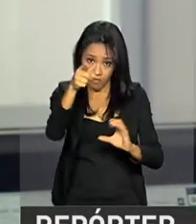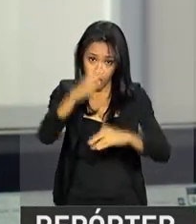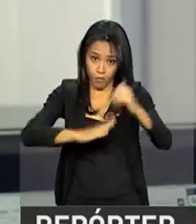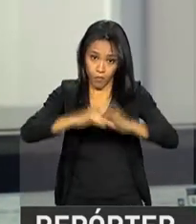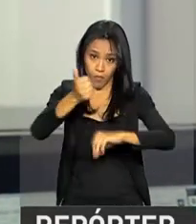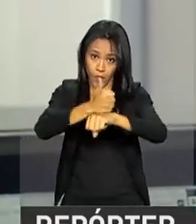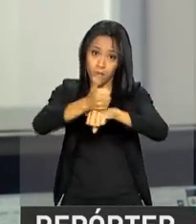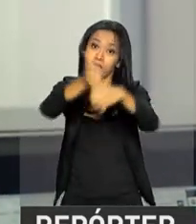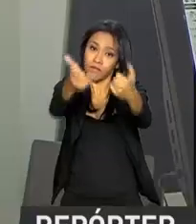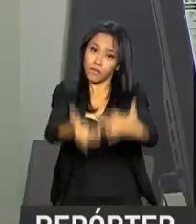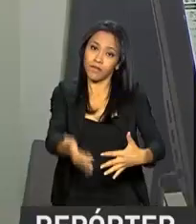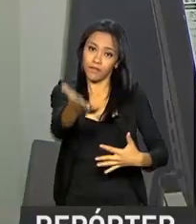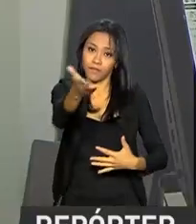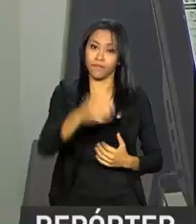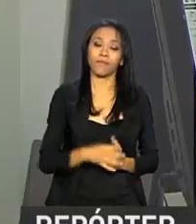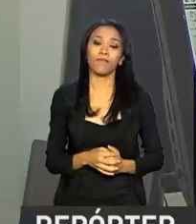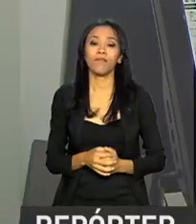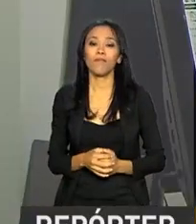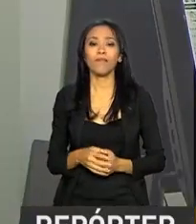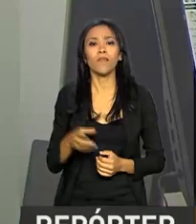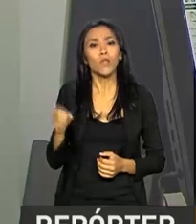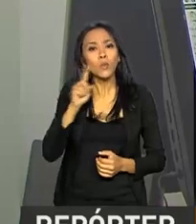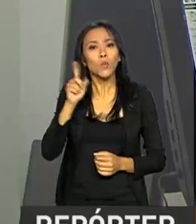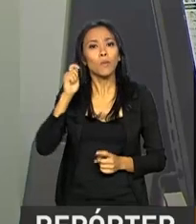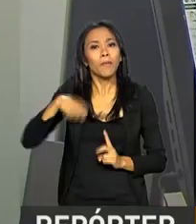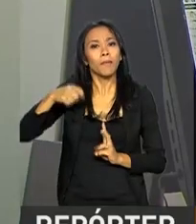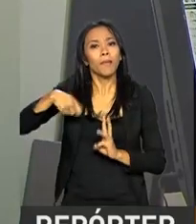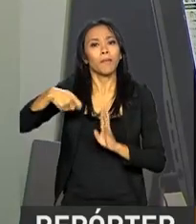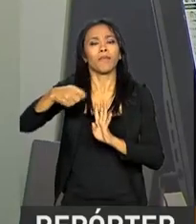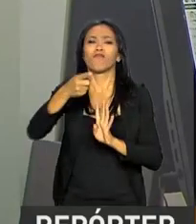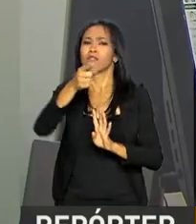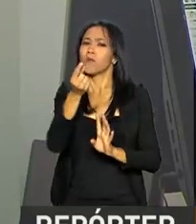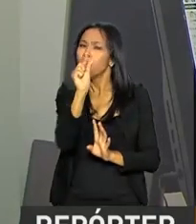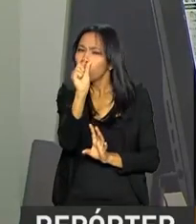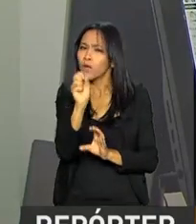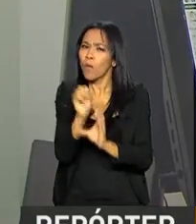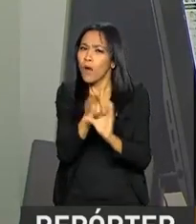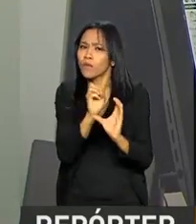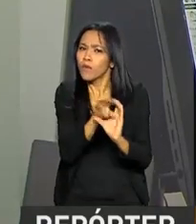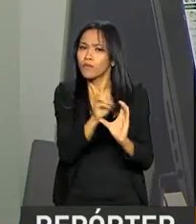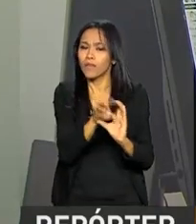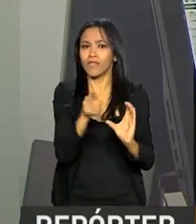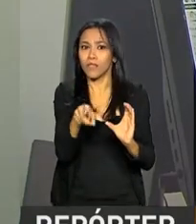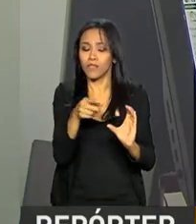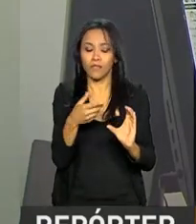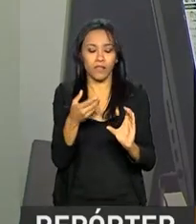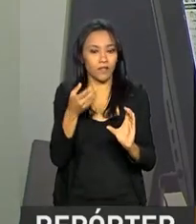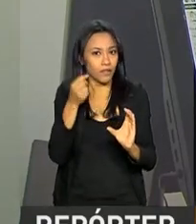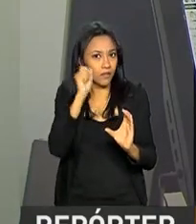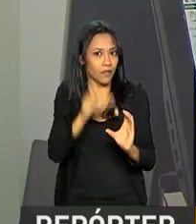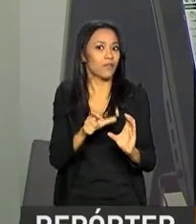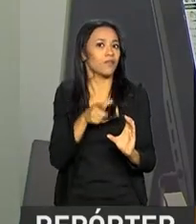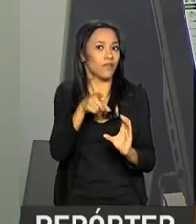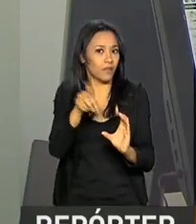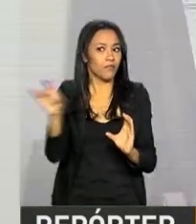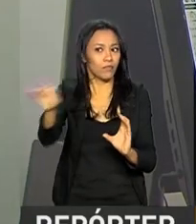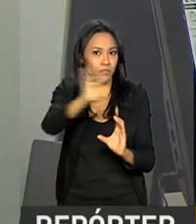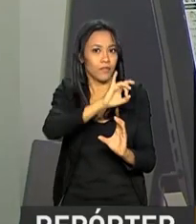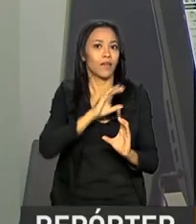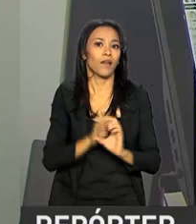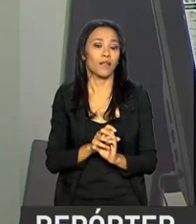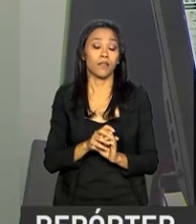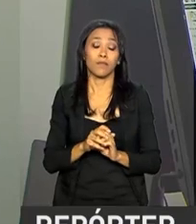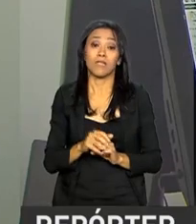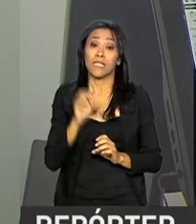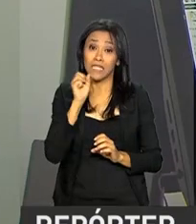dá dicas todo mês guarda um pouco isso vai fazer muita diferença e vai ser bastante interessante para cada um de nós